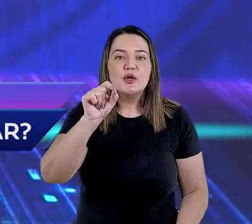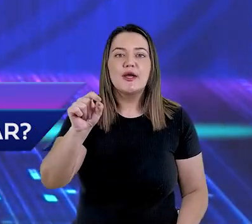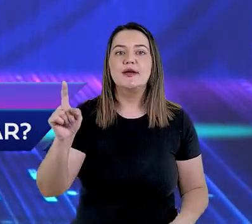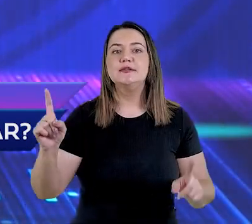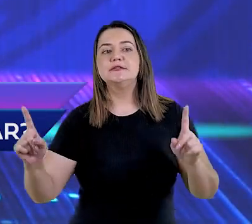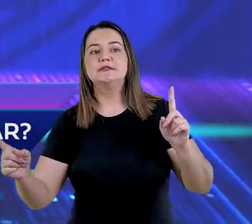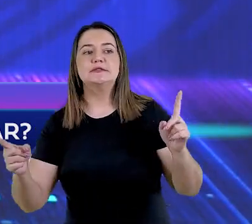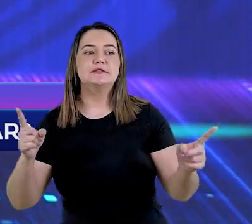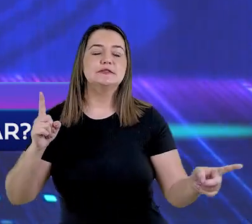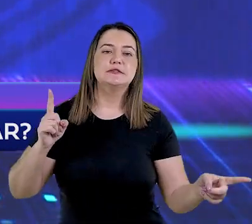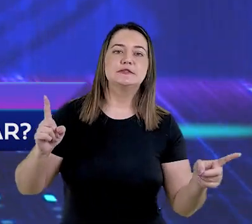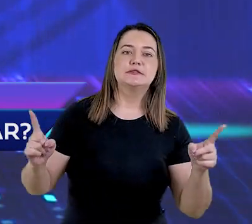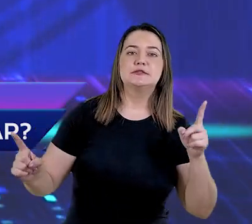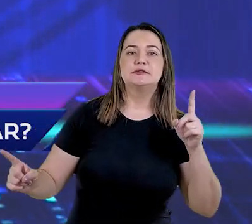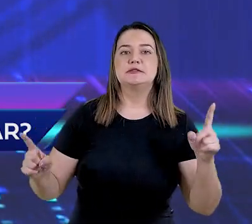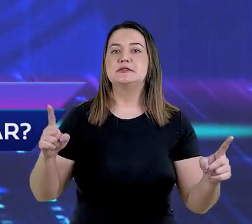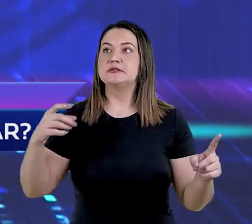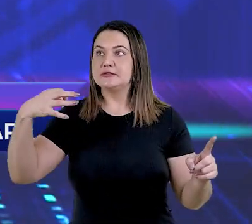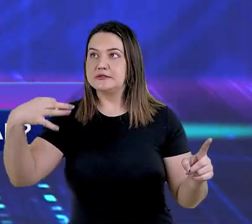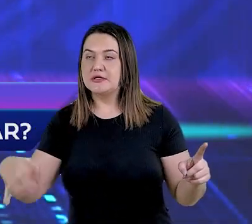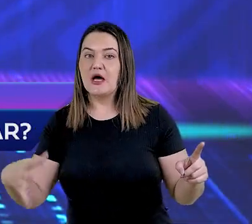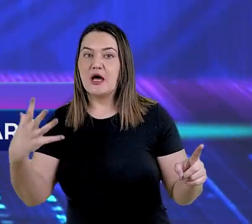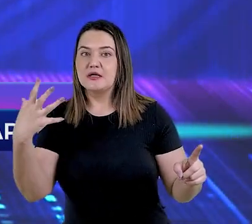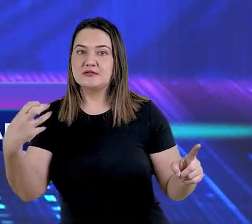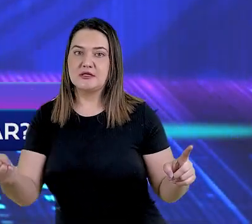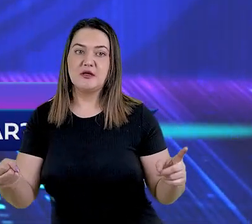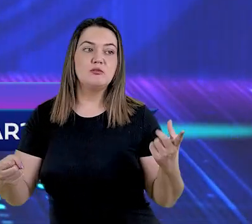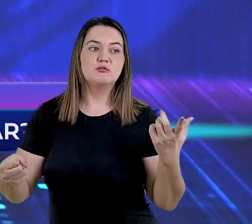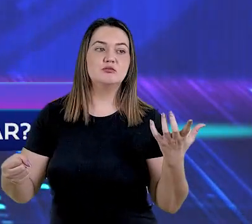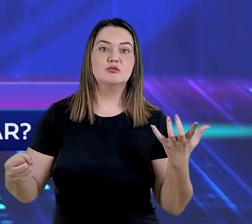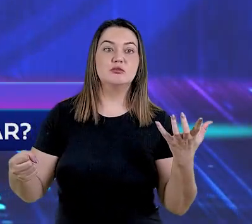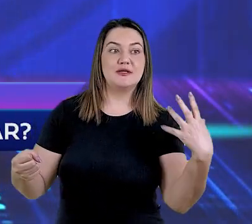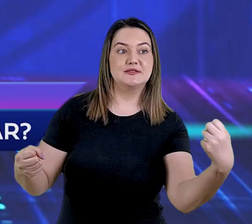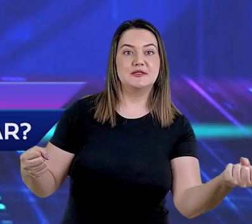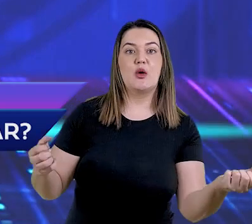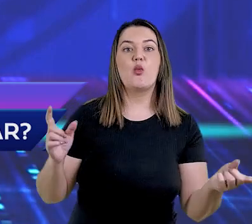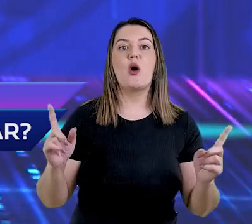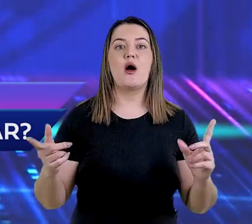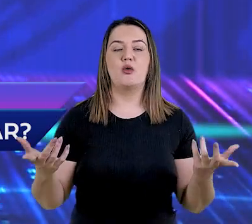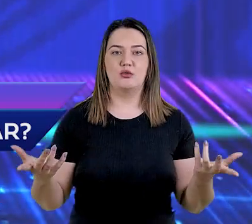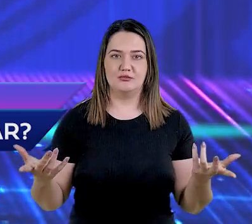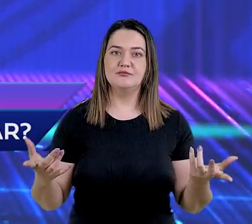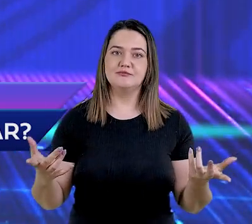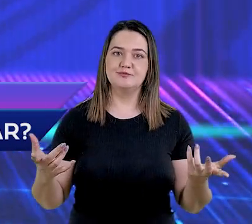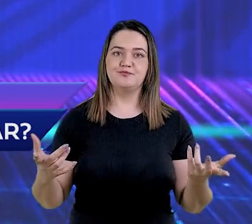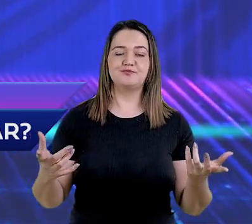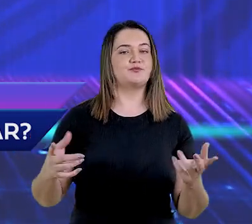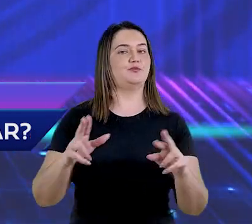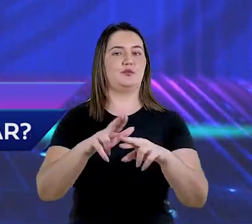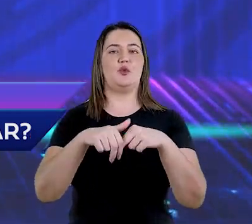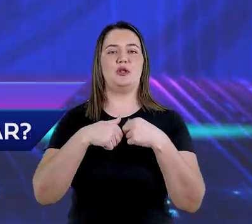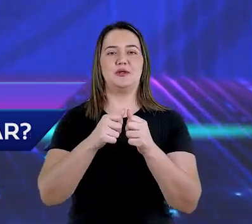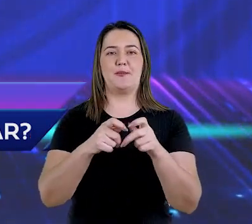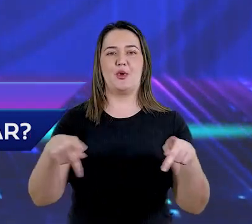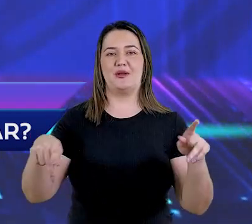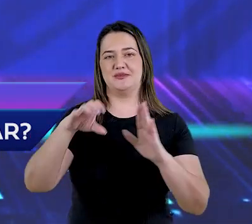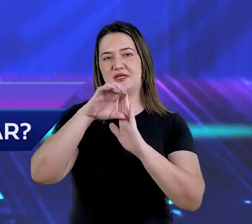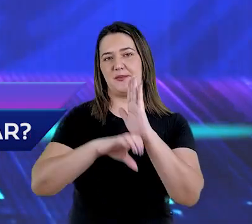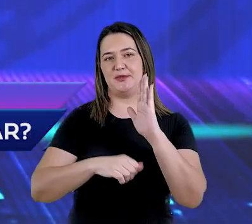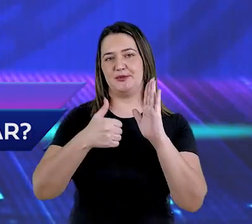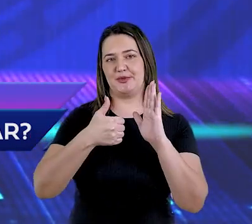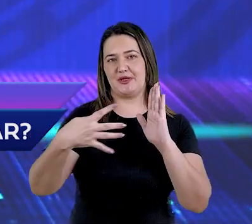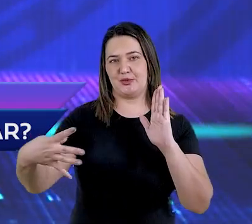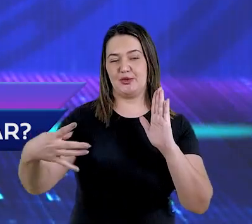Senhor, acertarem sua vida junto com o Senhor para se prepararem para a eternidade. O Apocalipse capítulo 14, por